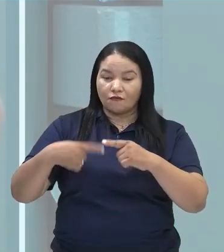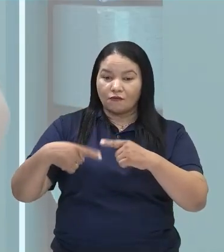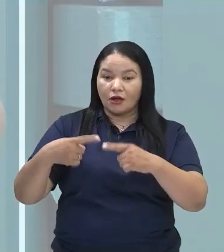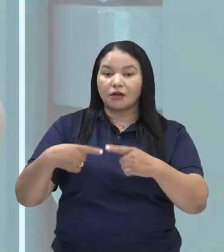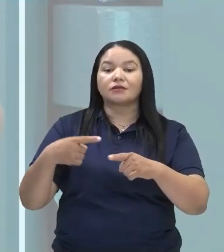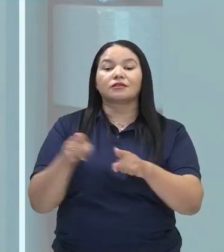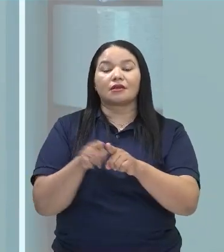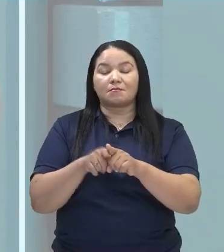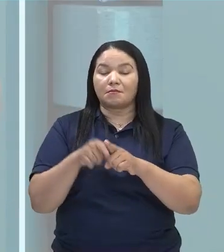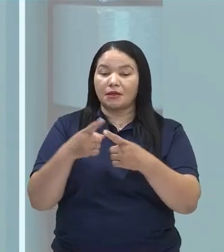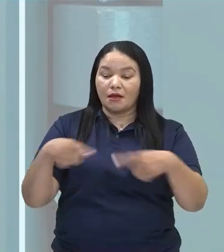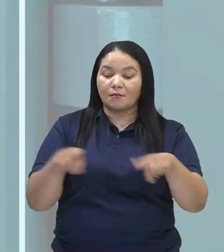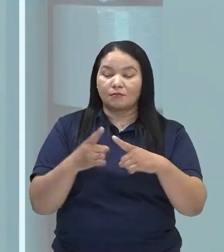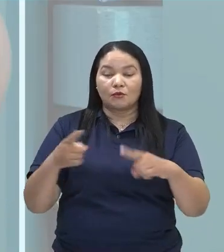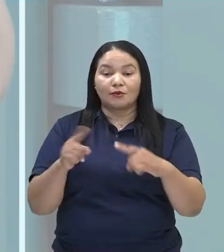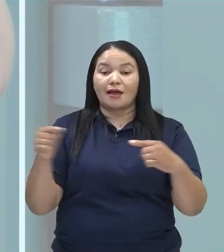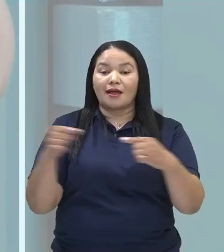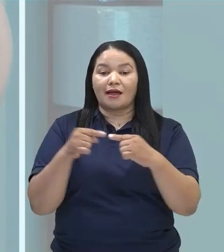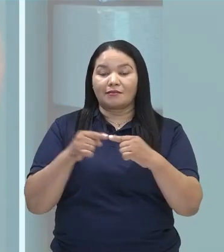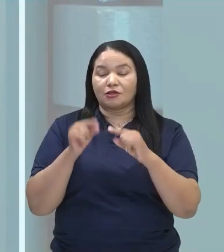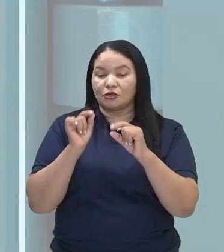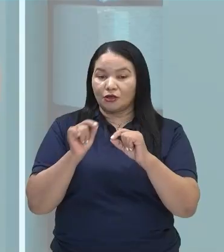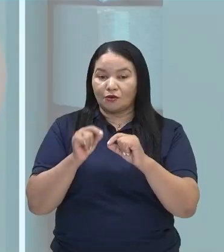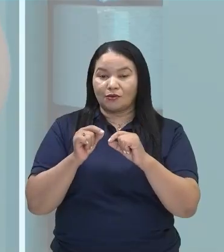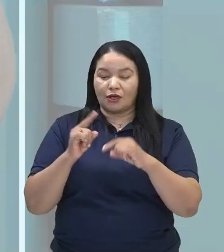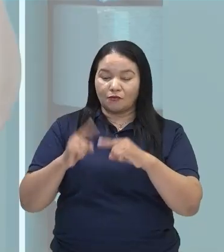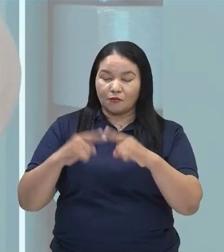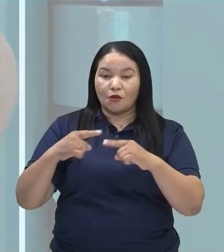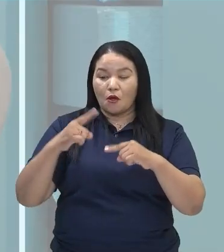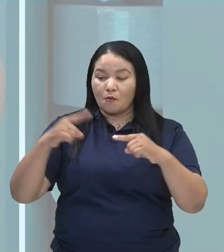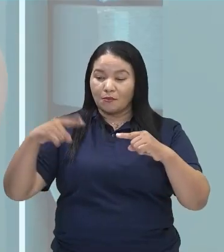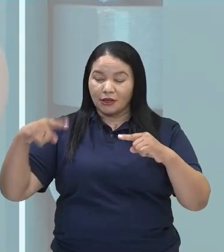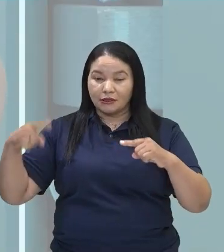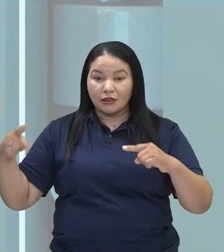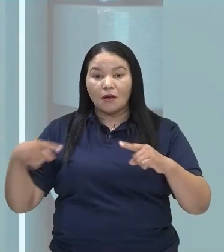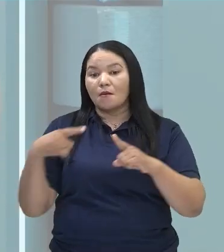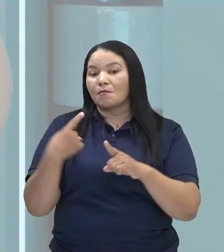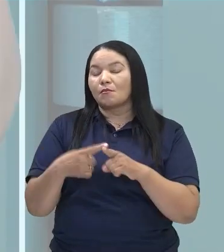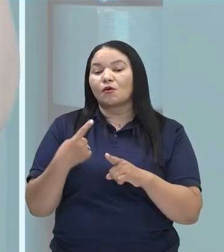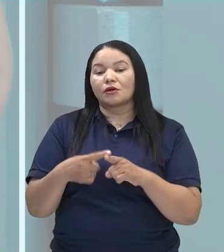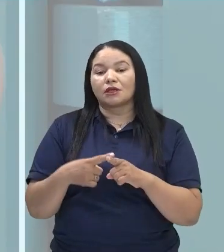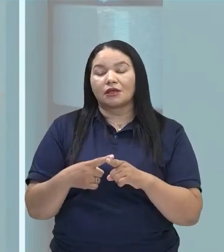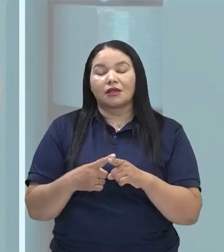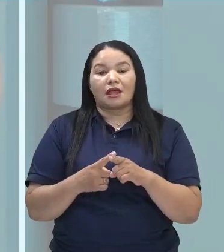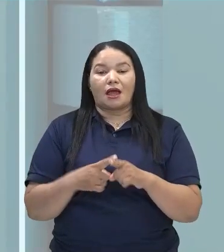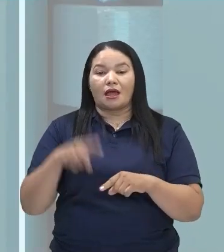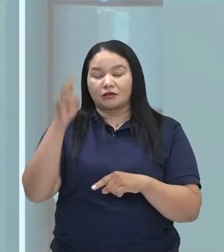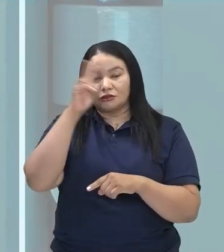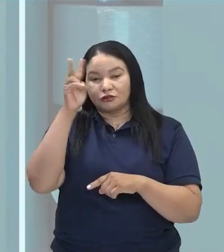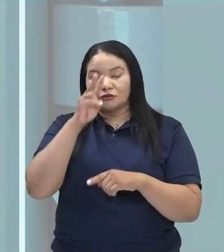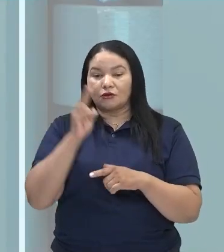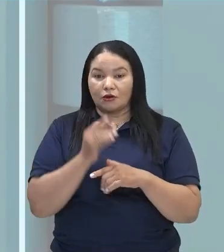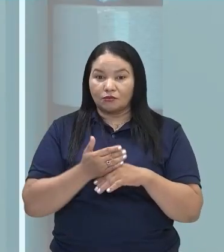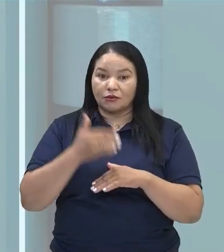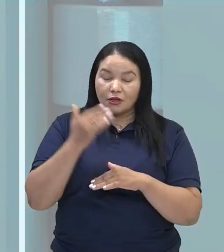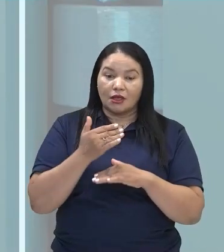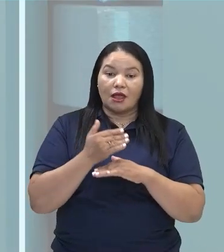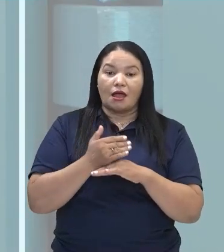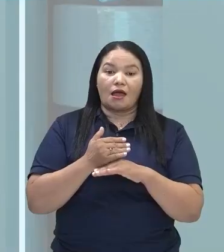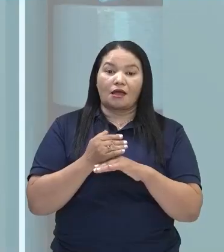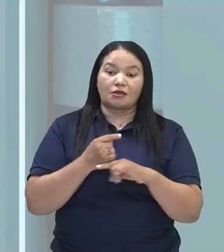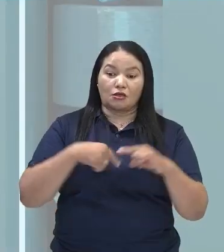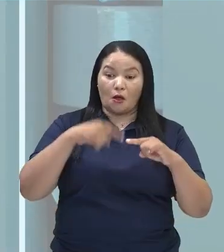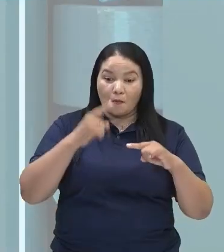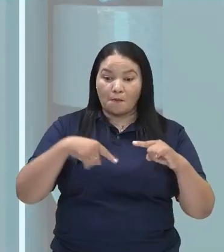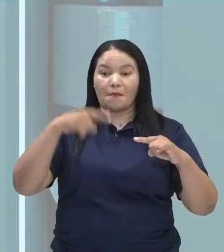barulho vai se tornando mais intenso ao ponto em que, conforme a história vai se desenvolvendo, fica ainda mais dramática,